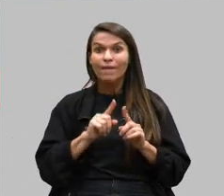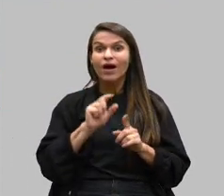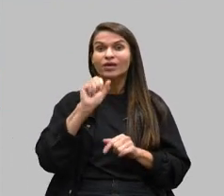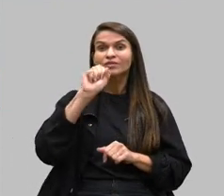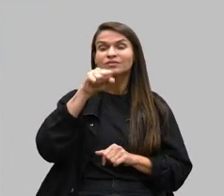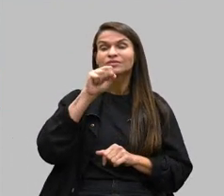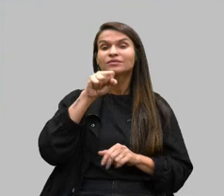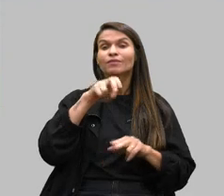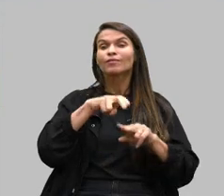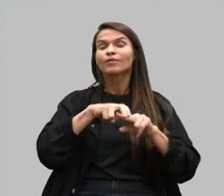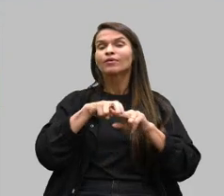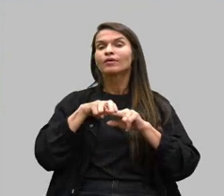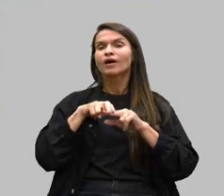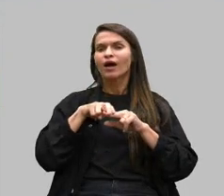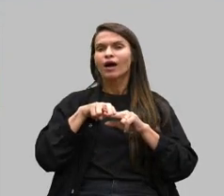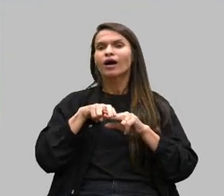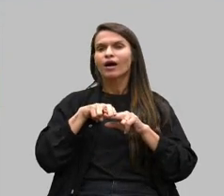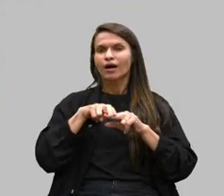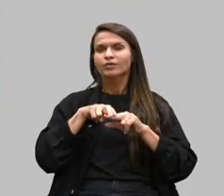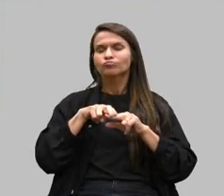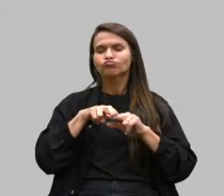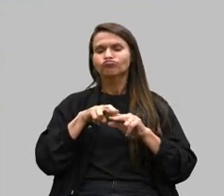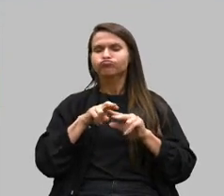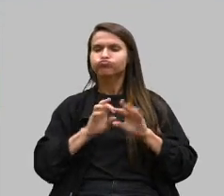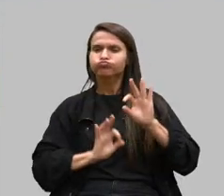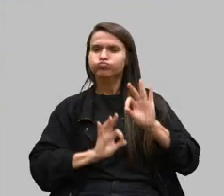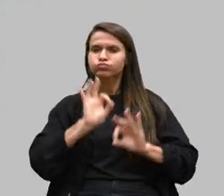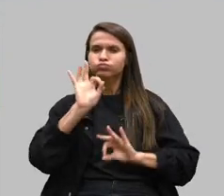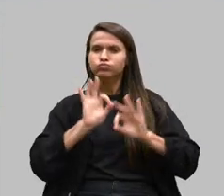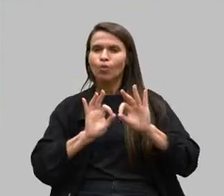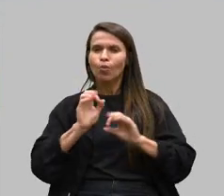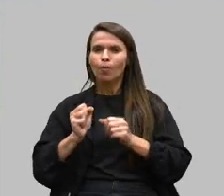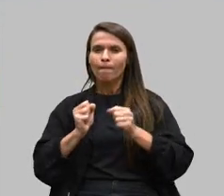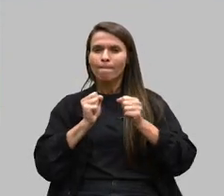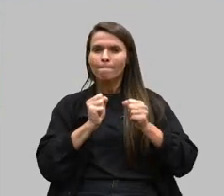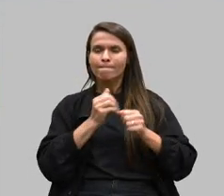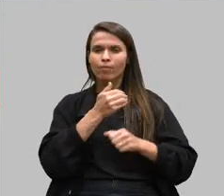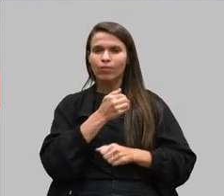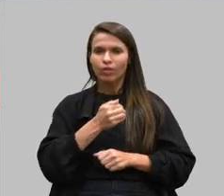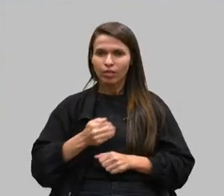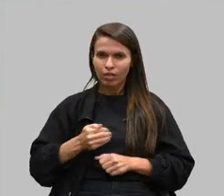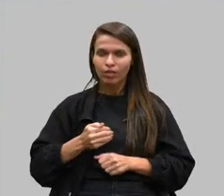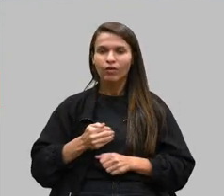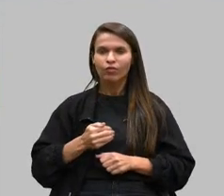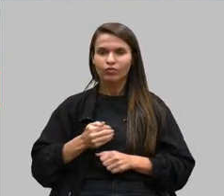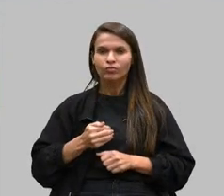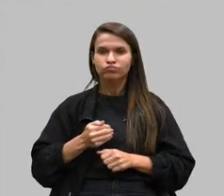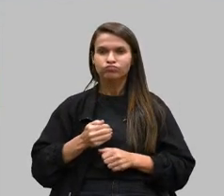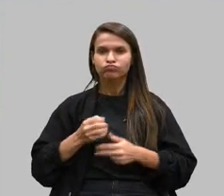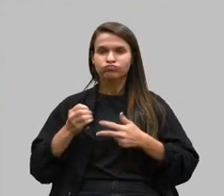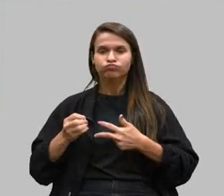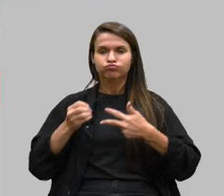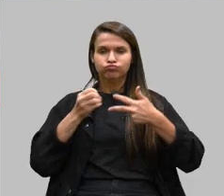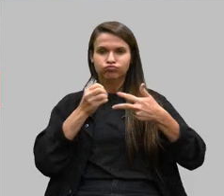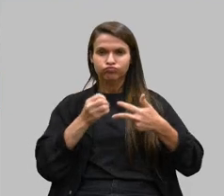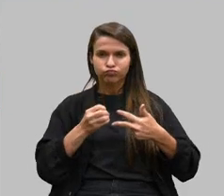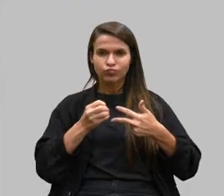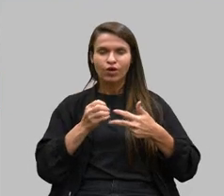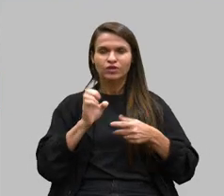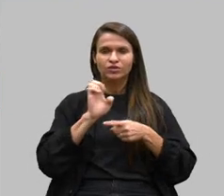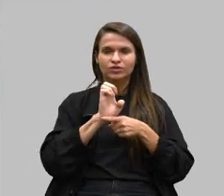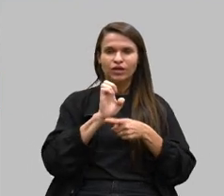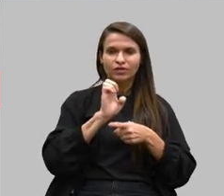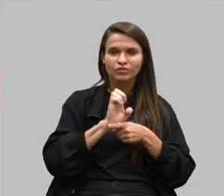esse aos alinhados que é poder público que eu coloco o poder público federal estadual e